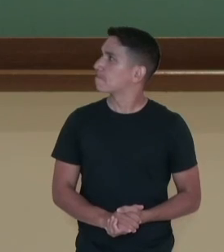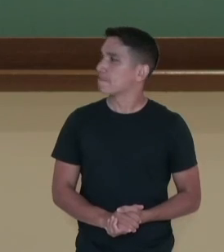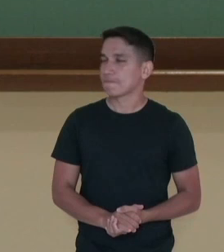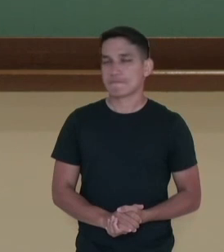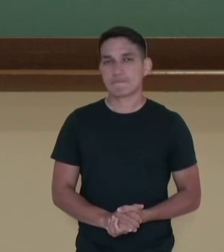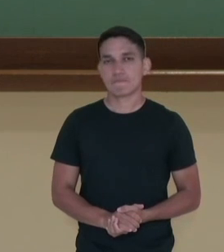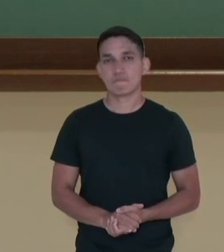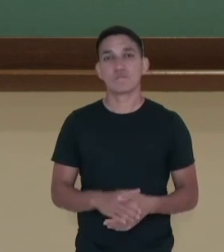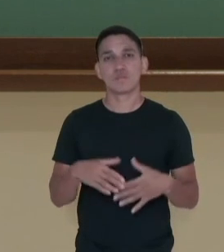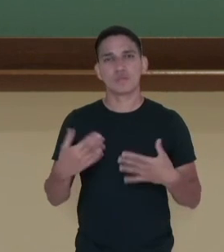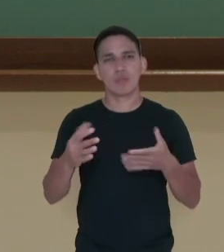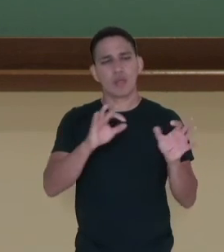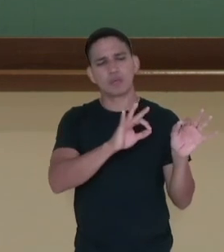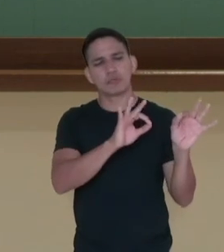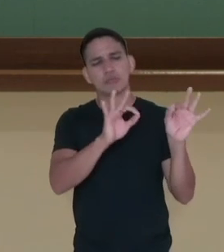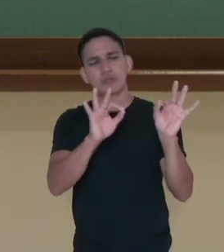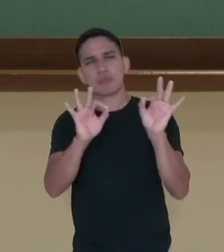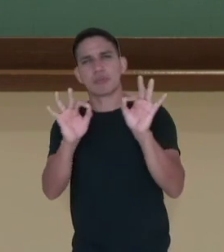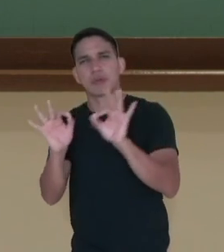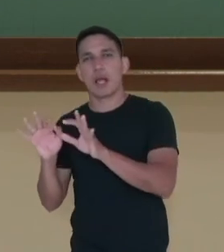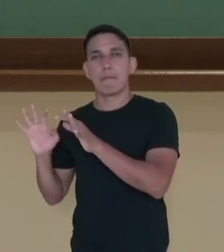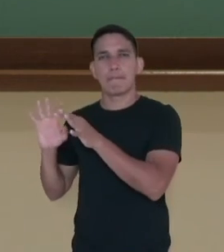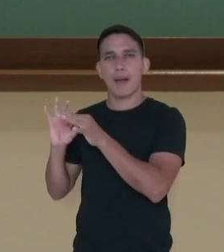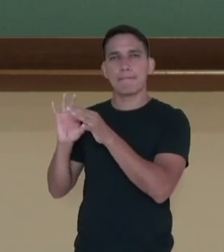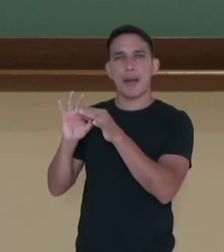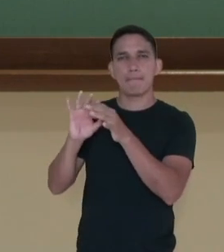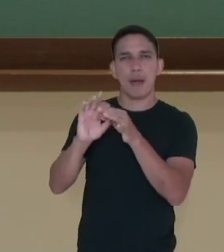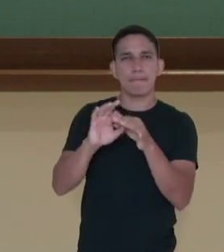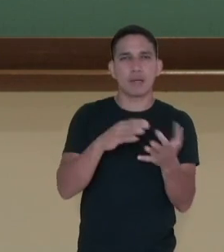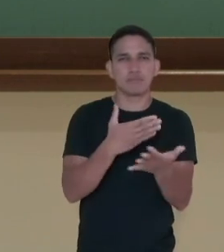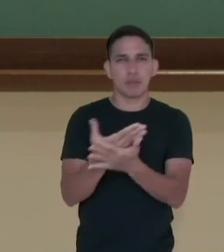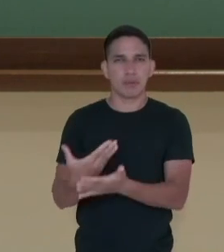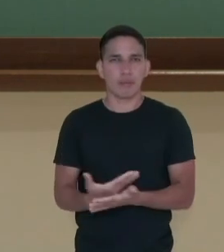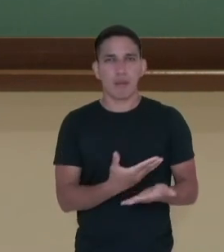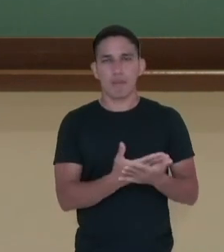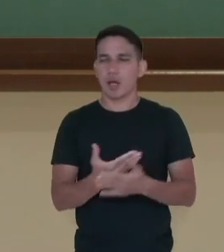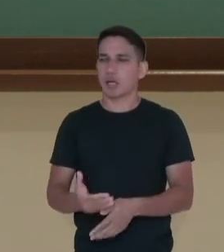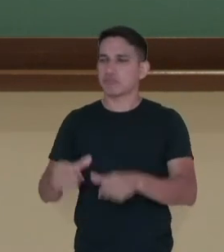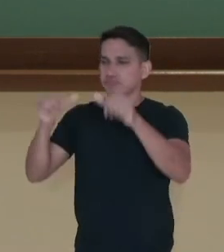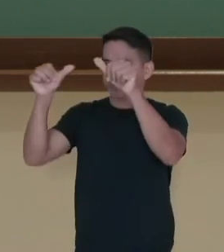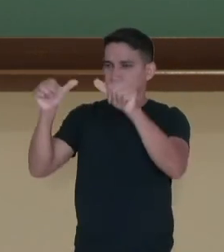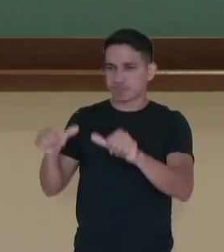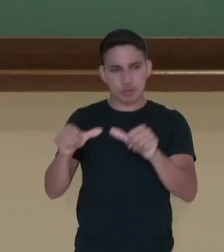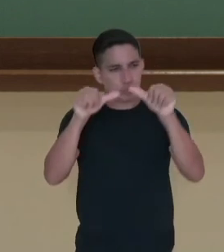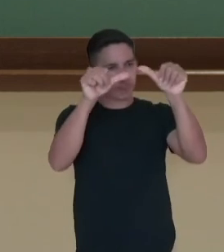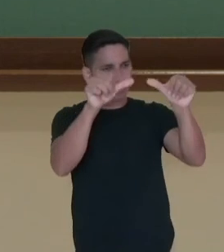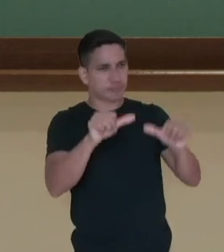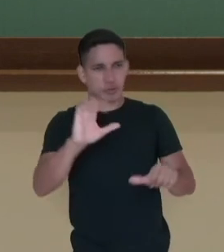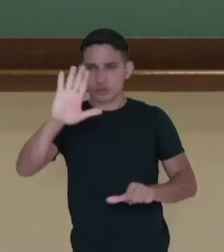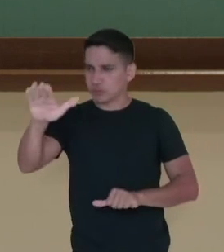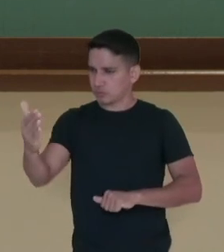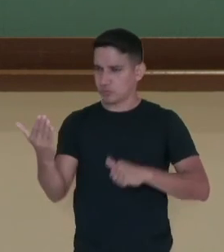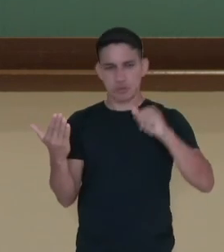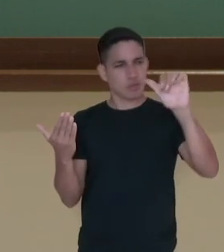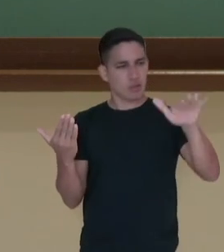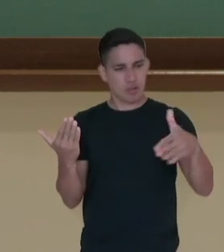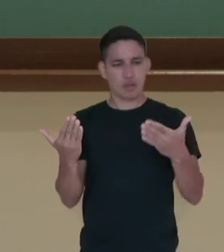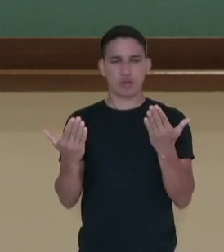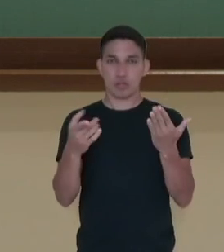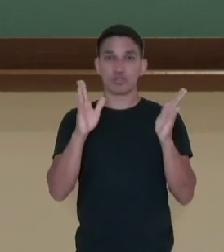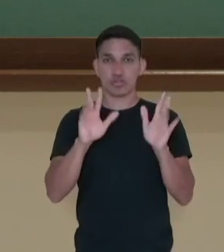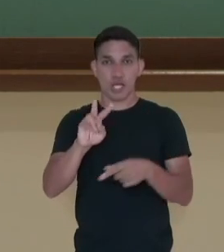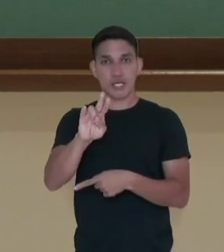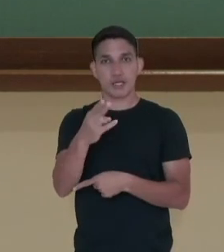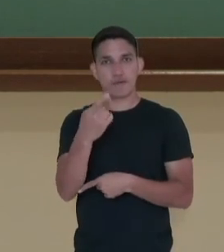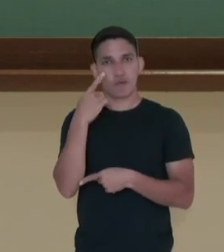Então, observando o contexto da nossa aula, os folhetos que vocês observaram, tá? Indicando aqui, ó, no